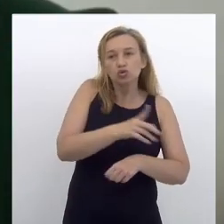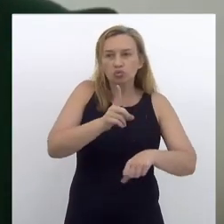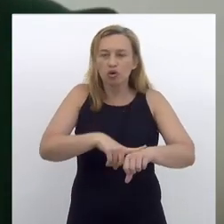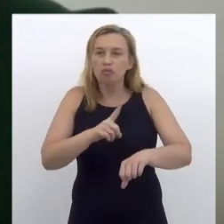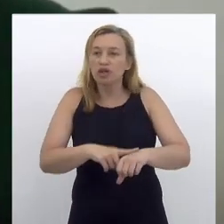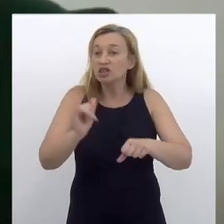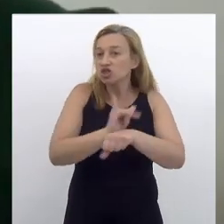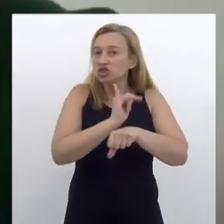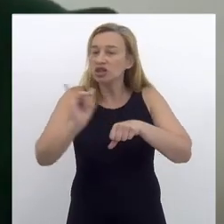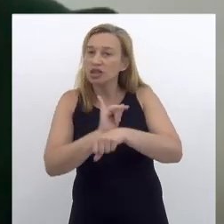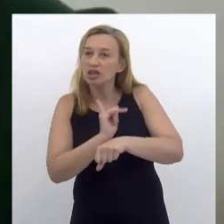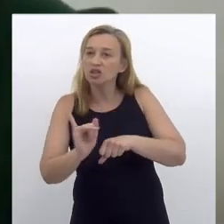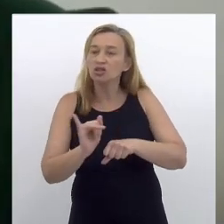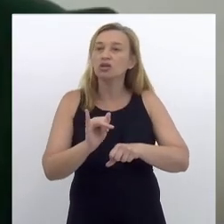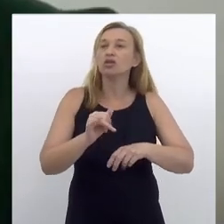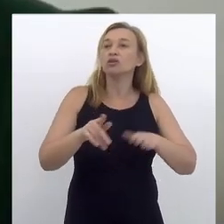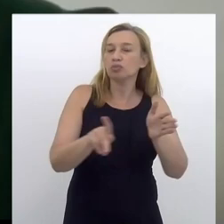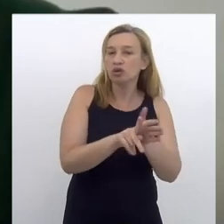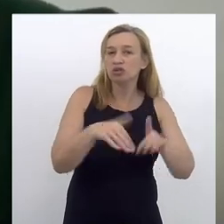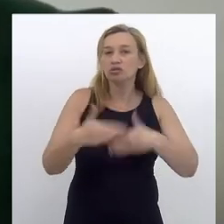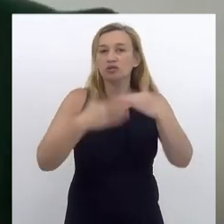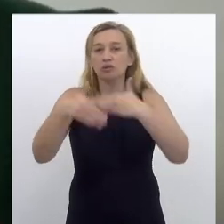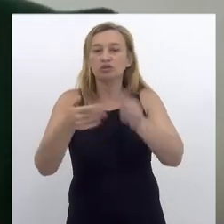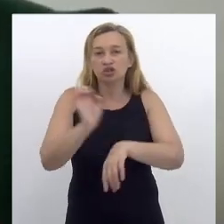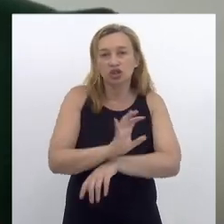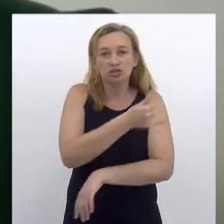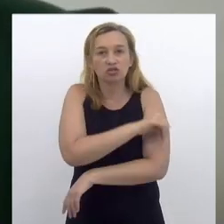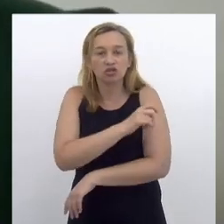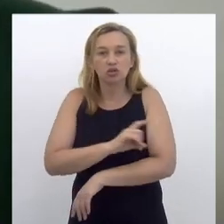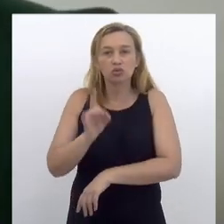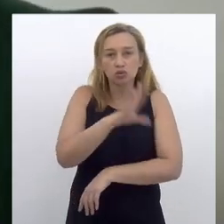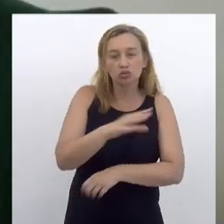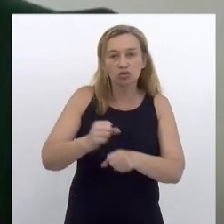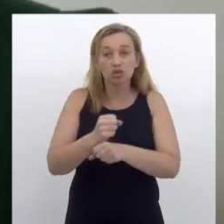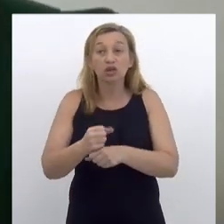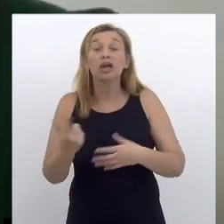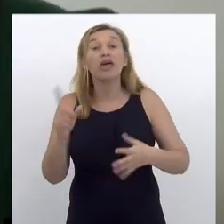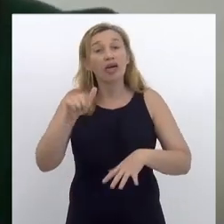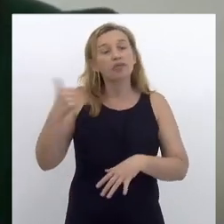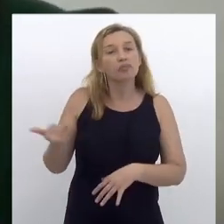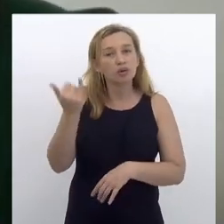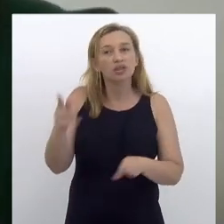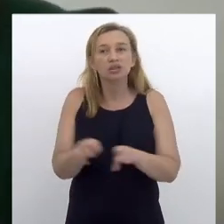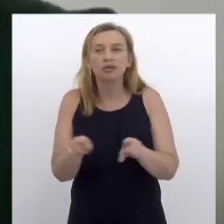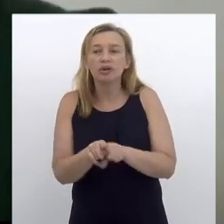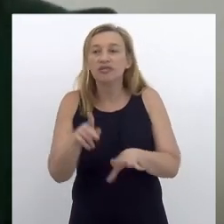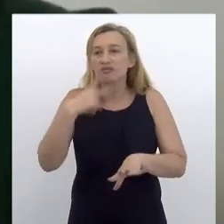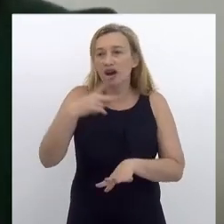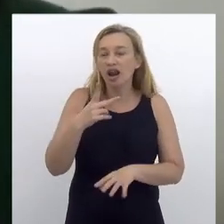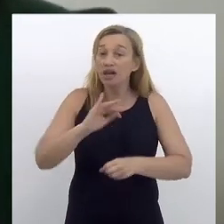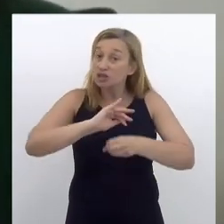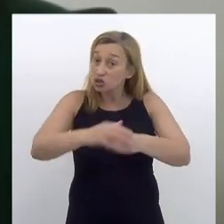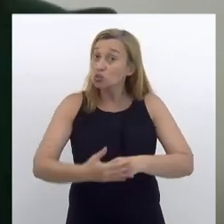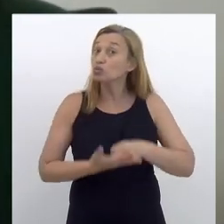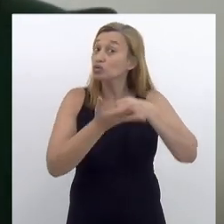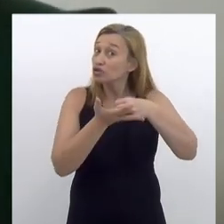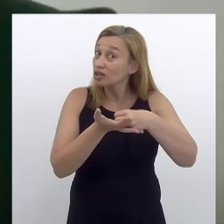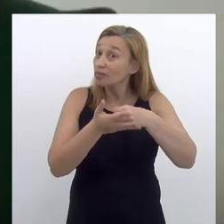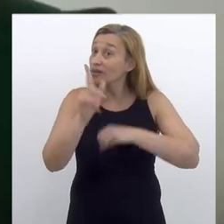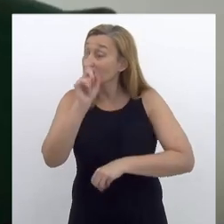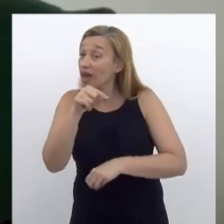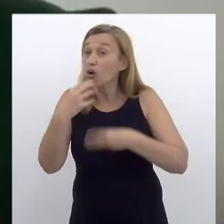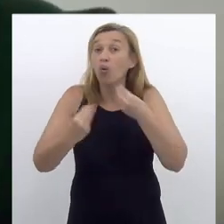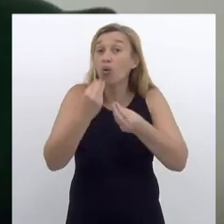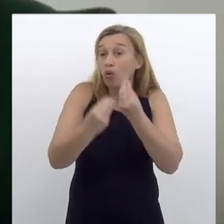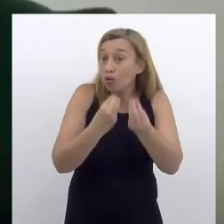importância estratégica desse projeto para o desenvolvimento do Estado do Rio de Janeiro nos próximos anos. Agora, é importante também falar sobre essa questão da